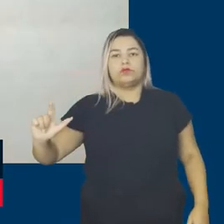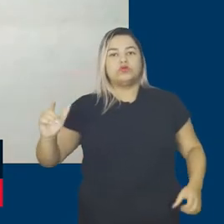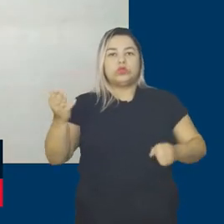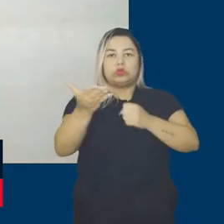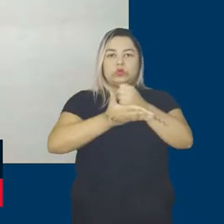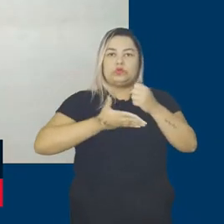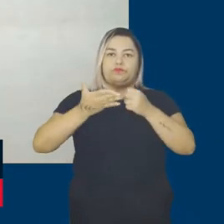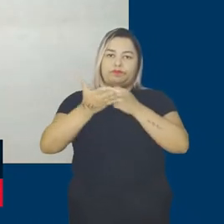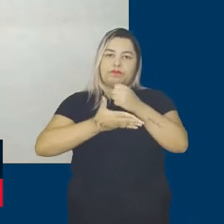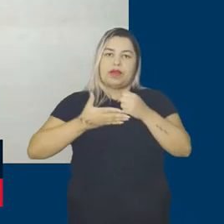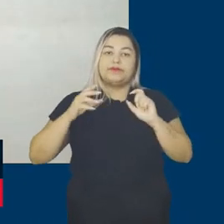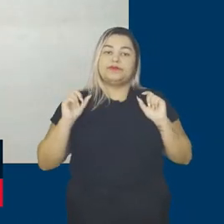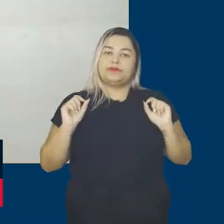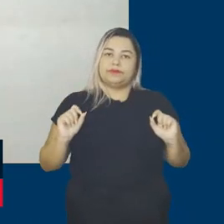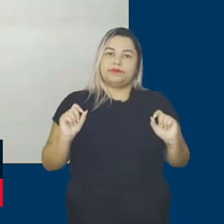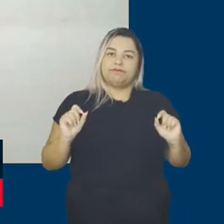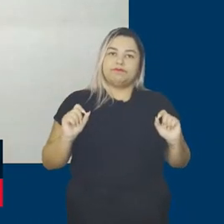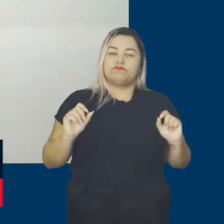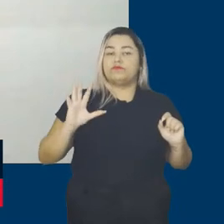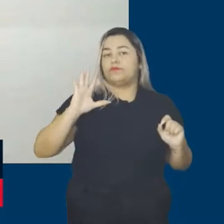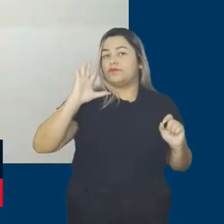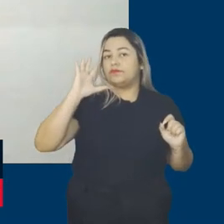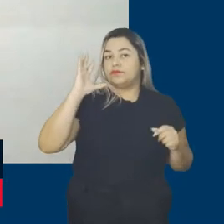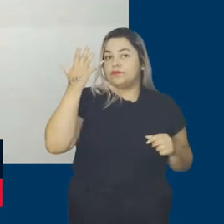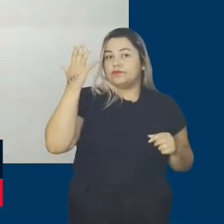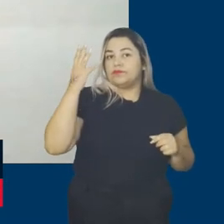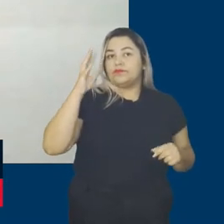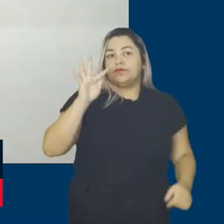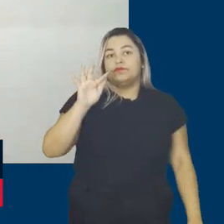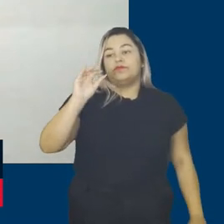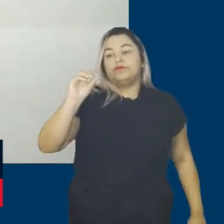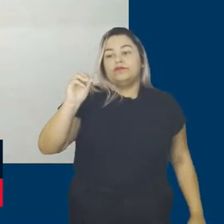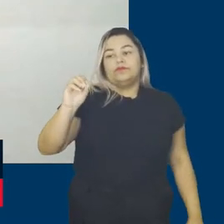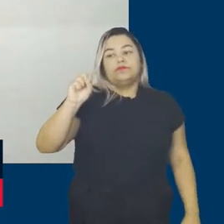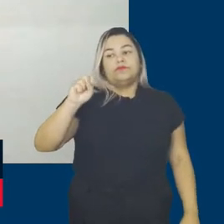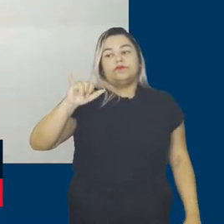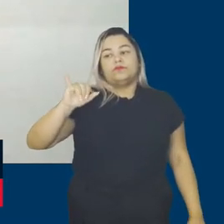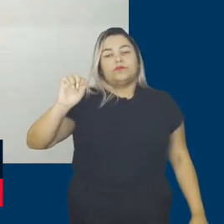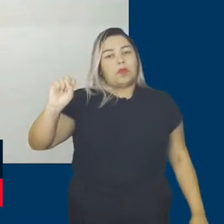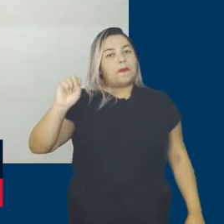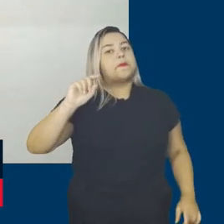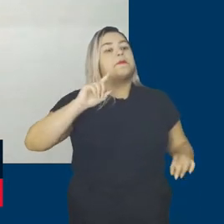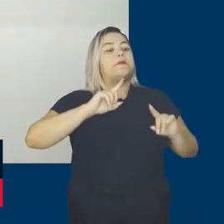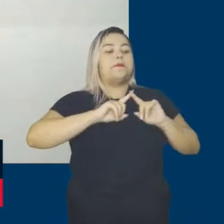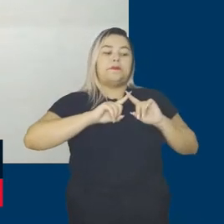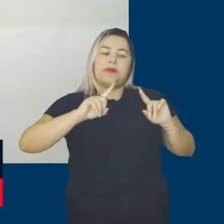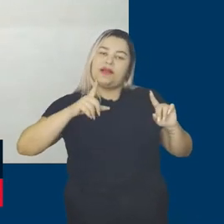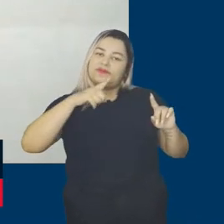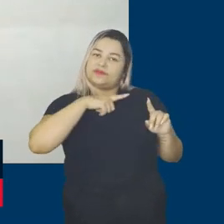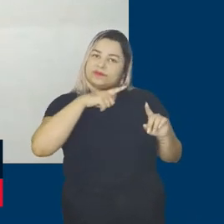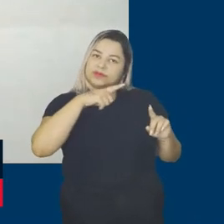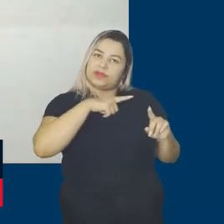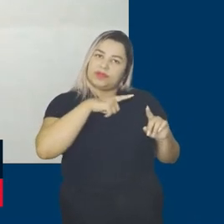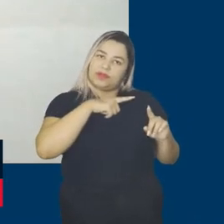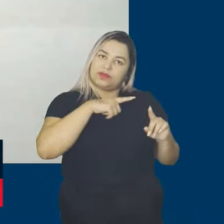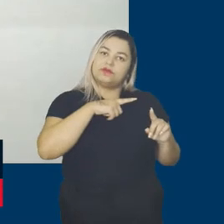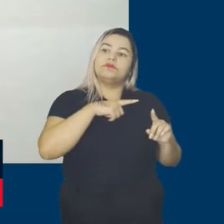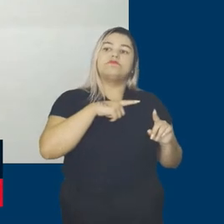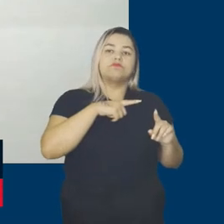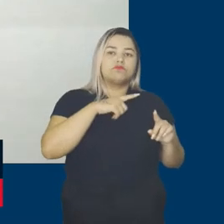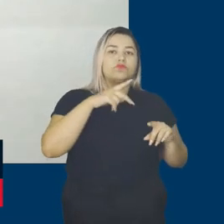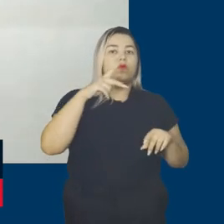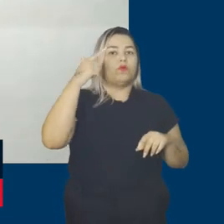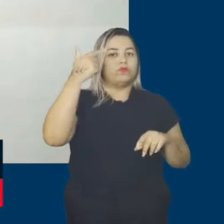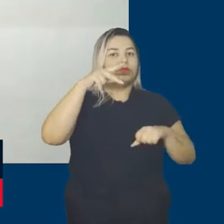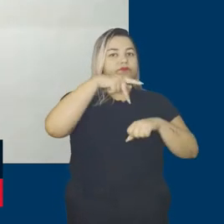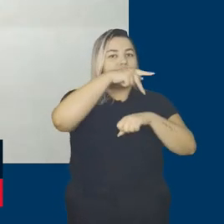né, em soluções fósseis. Mas existem recursos